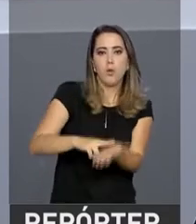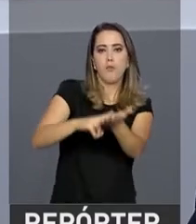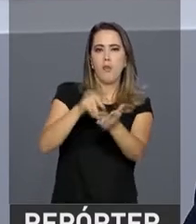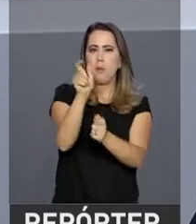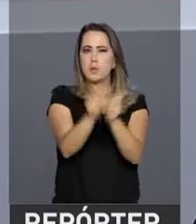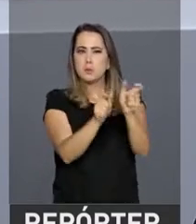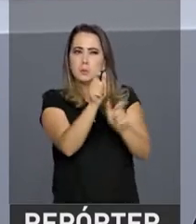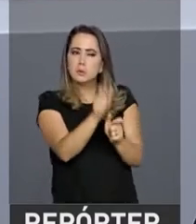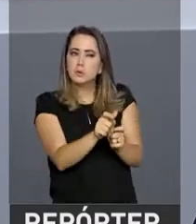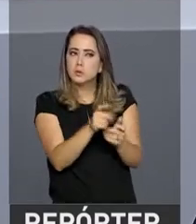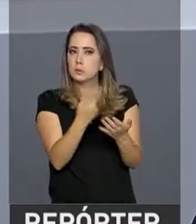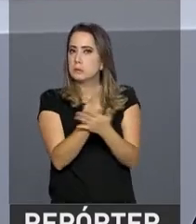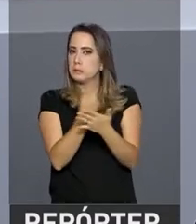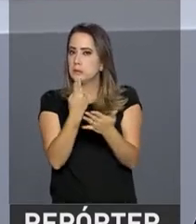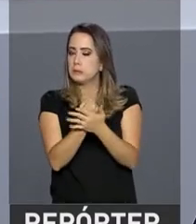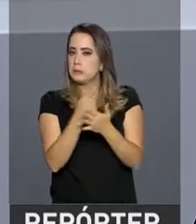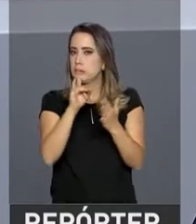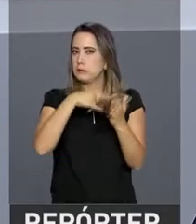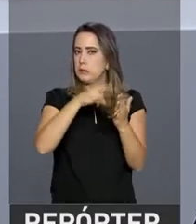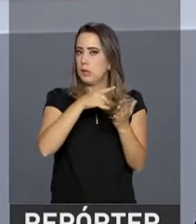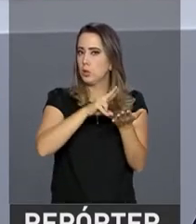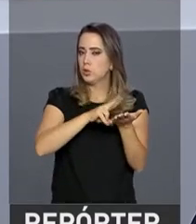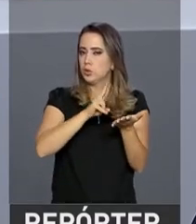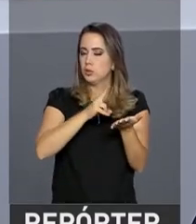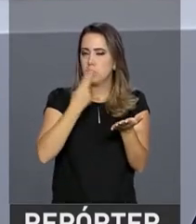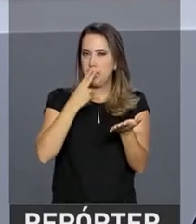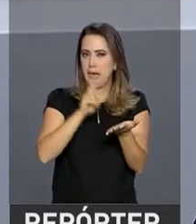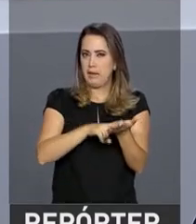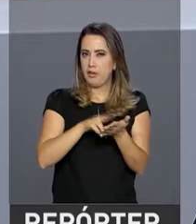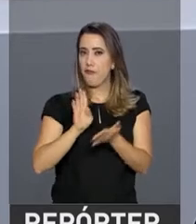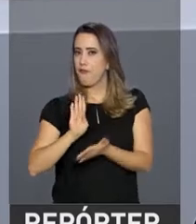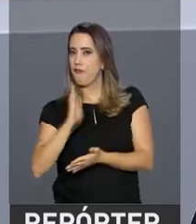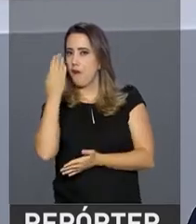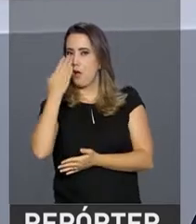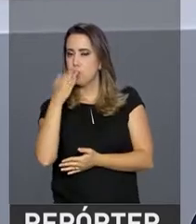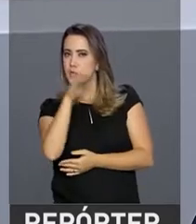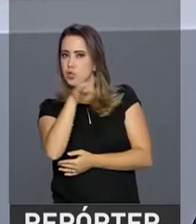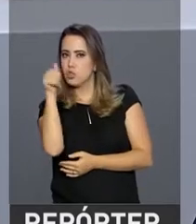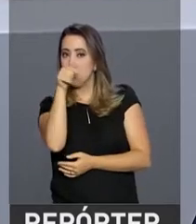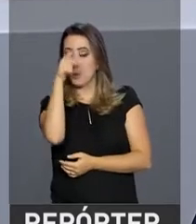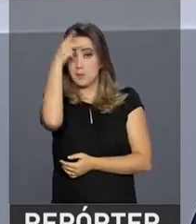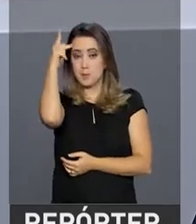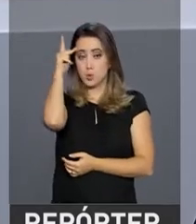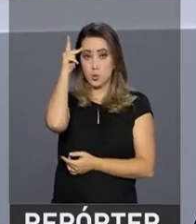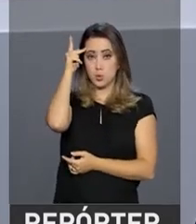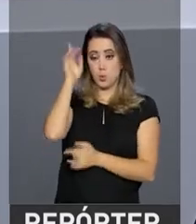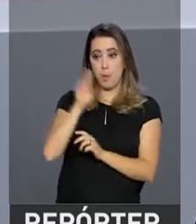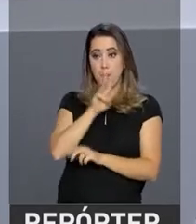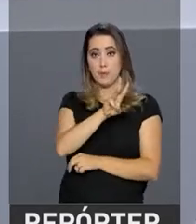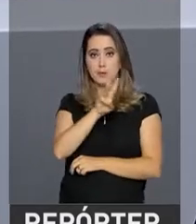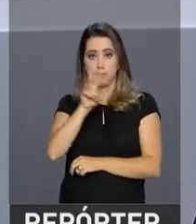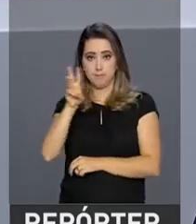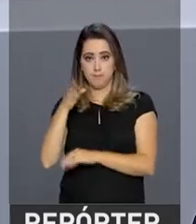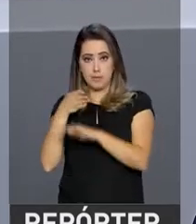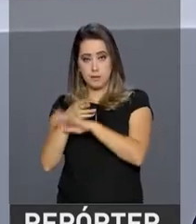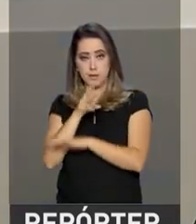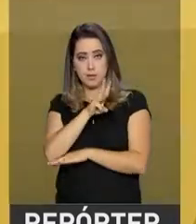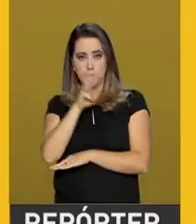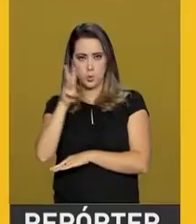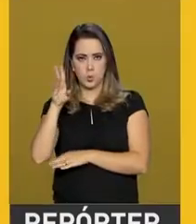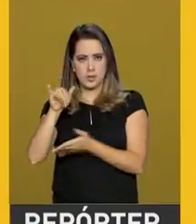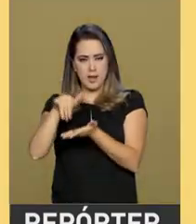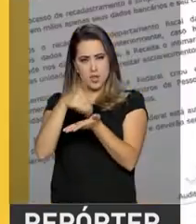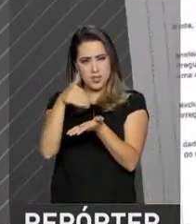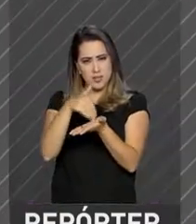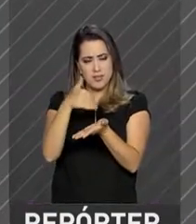contribuintes correspondências para a residência com uma espécie de intimação para que as pessoas regularizem dados cadastrais no